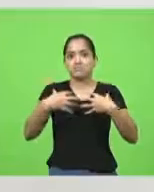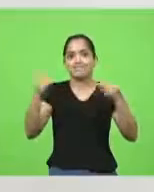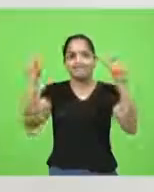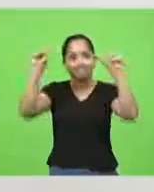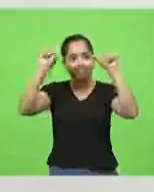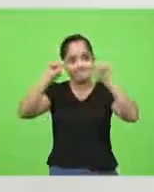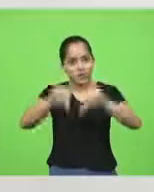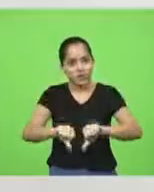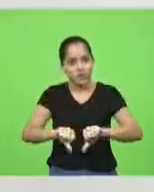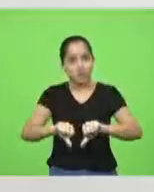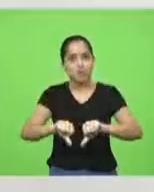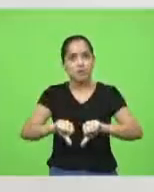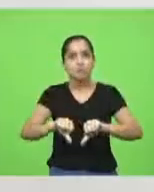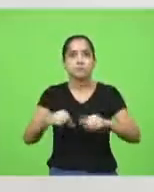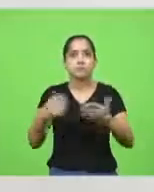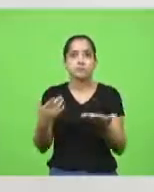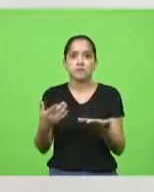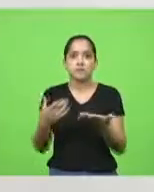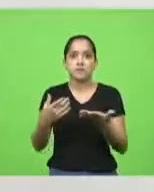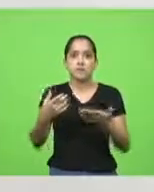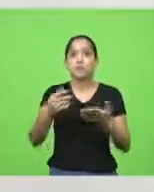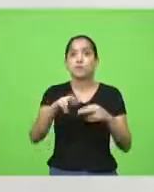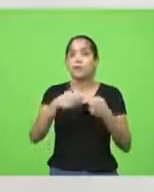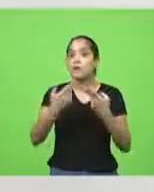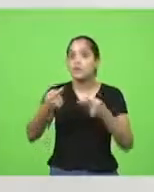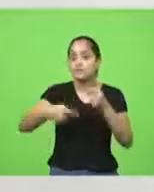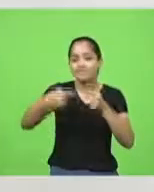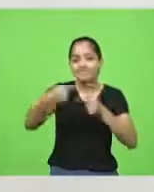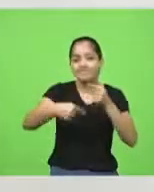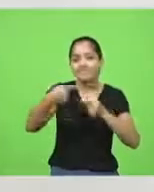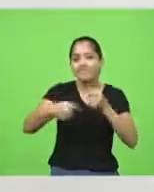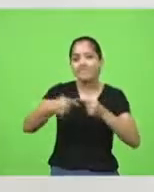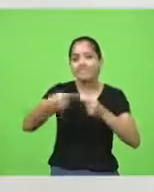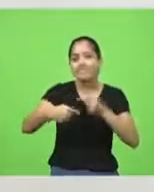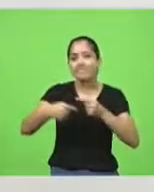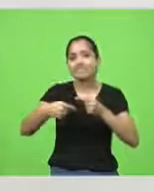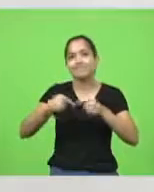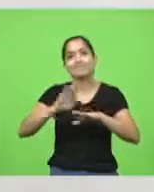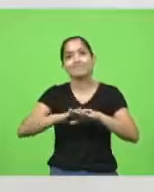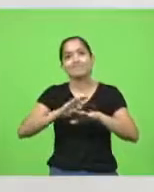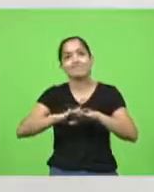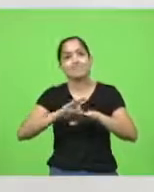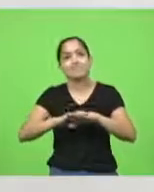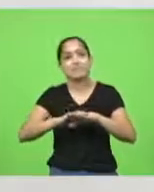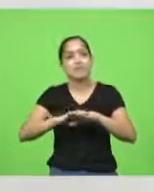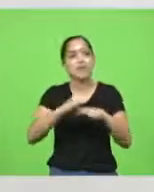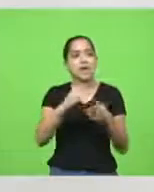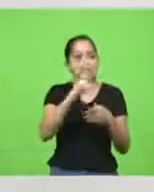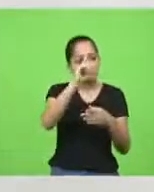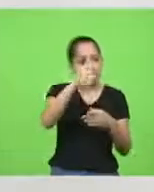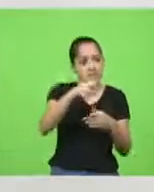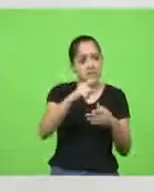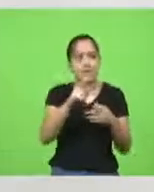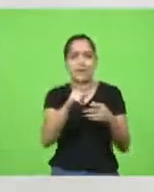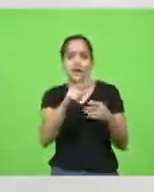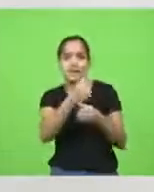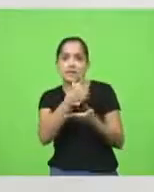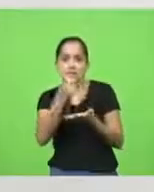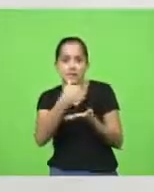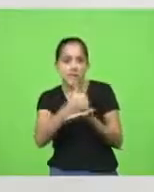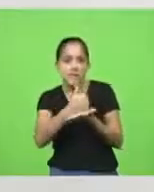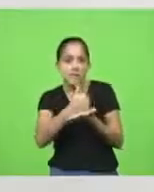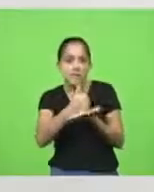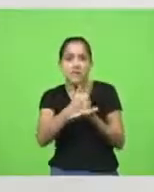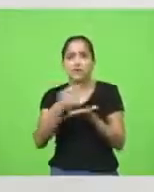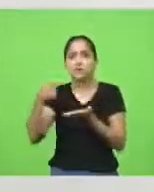Por conta de ideologia política, que se um médico receita esse é porque é desse, e se não receita aquele é